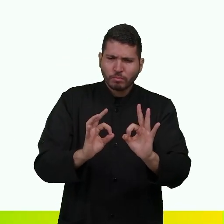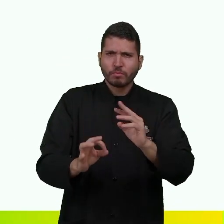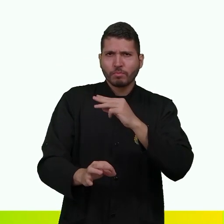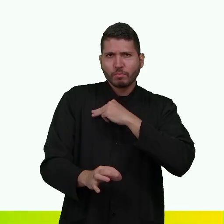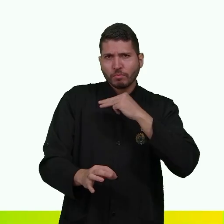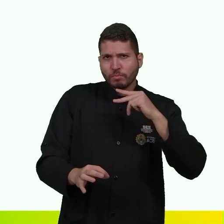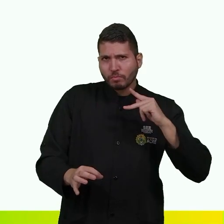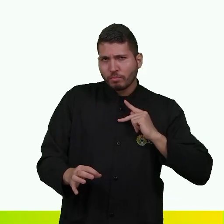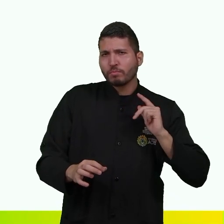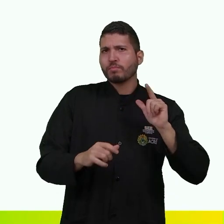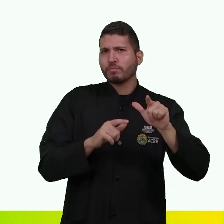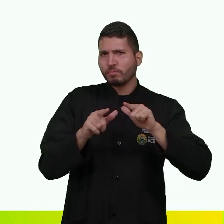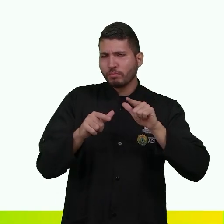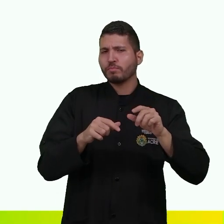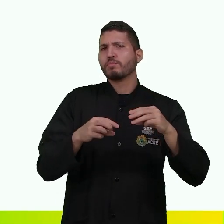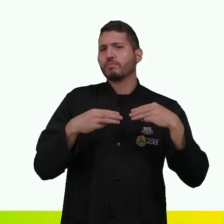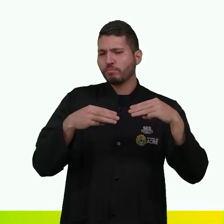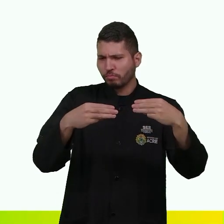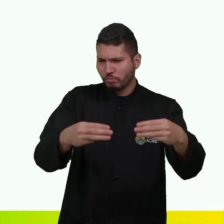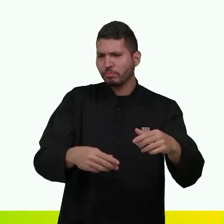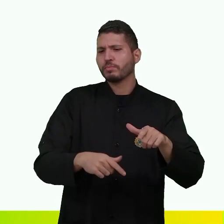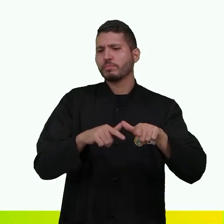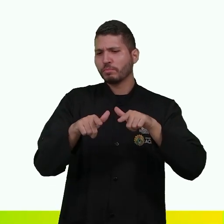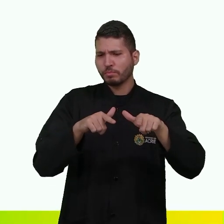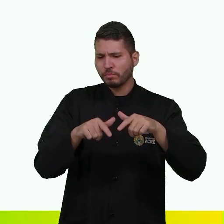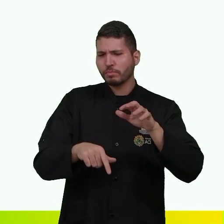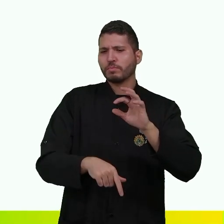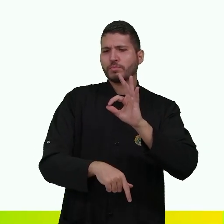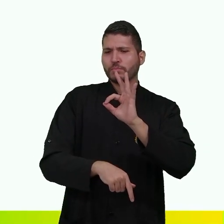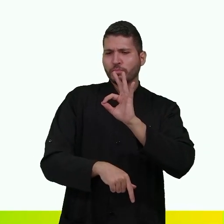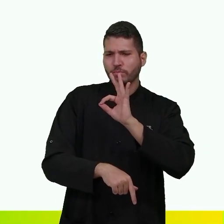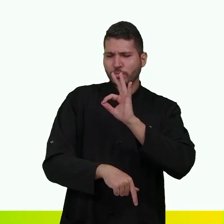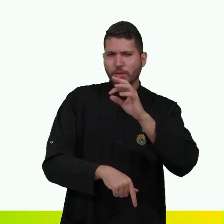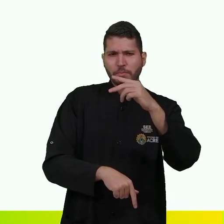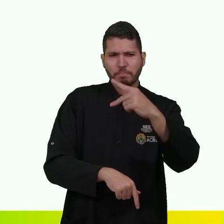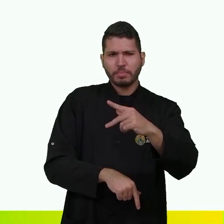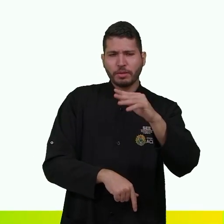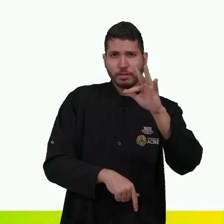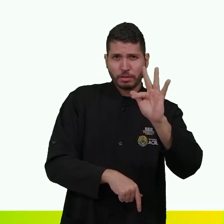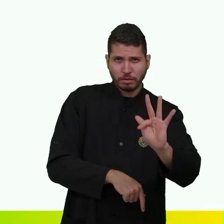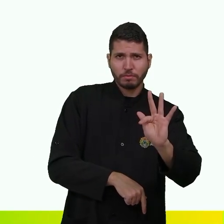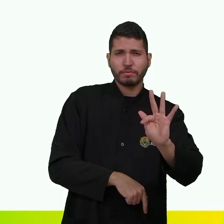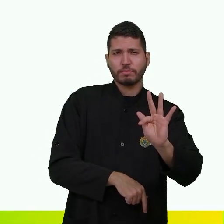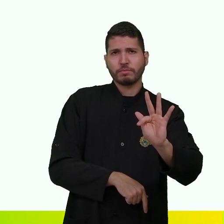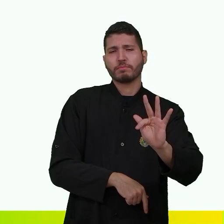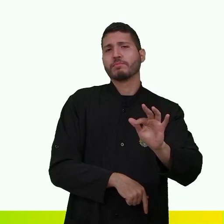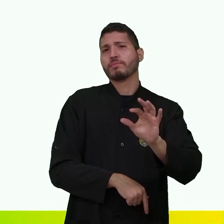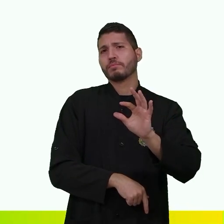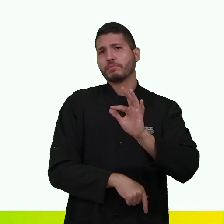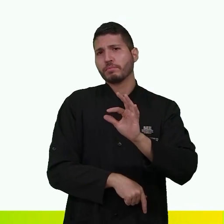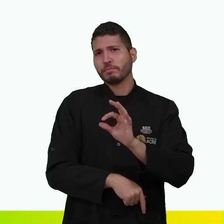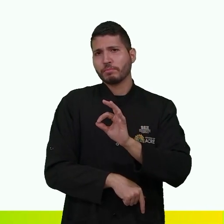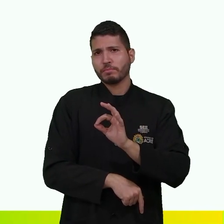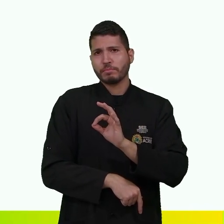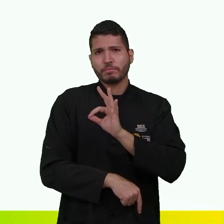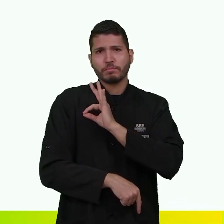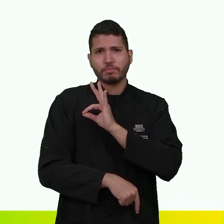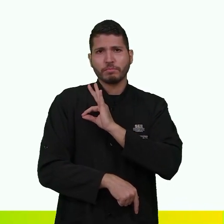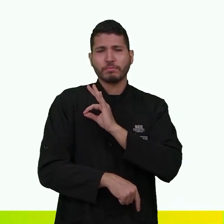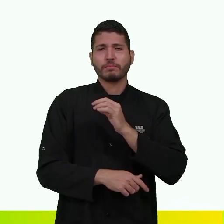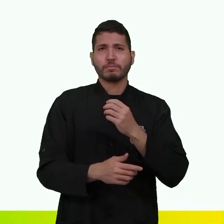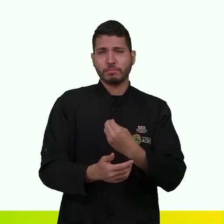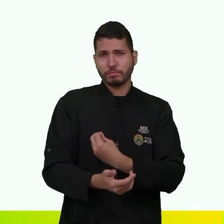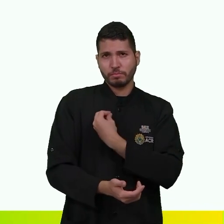do Trabalho, Ministério do Trabalho, Polícia Federal e órgãos estaduais. Precisamos do engajamento social, a